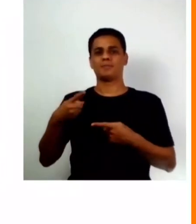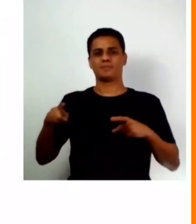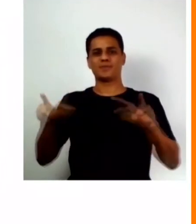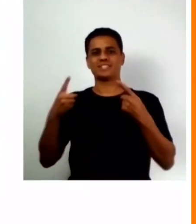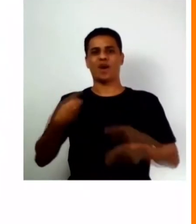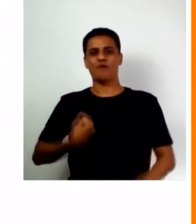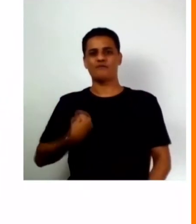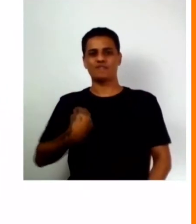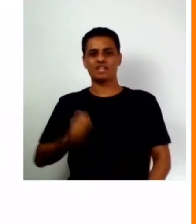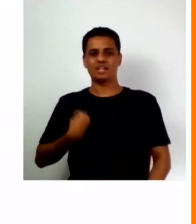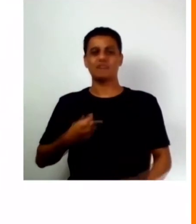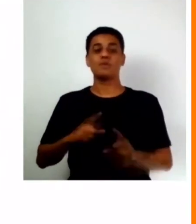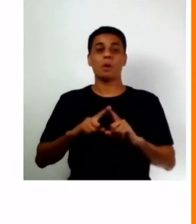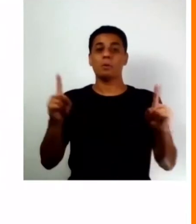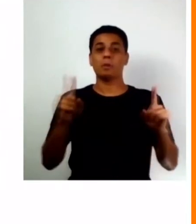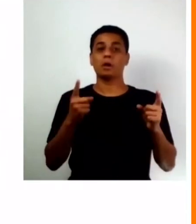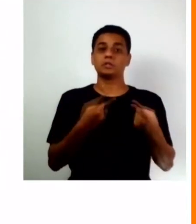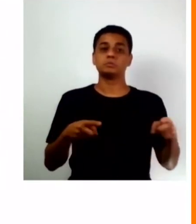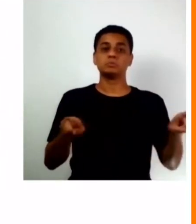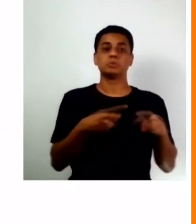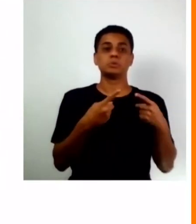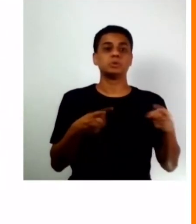enlatada, é a la música